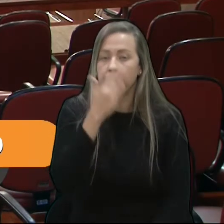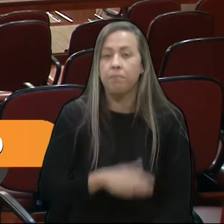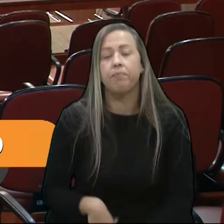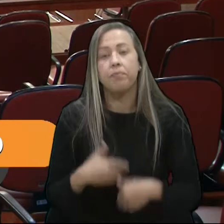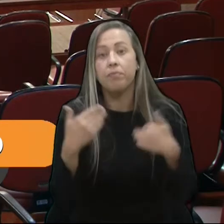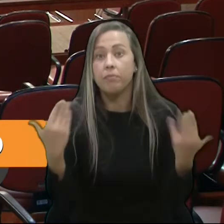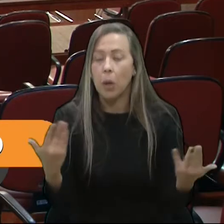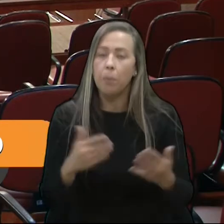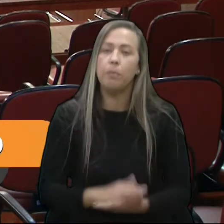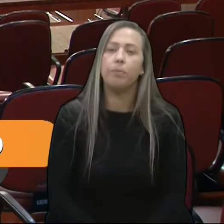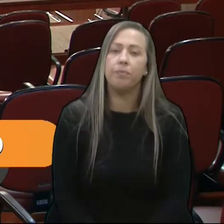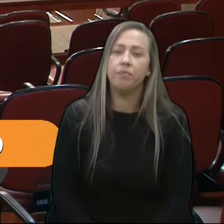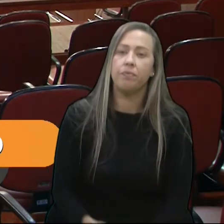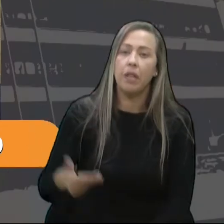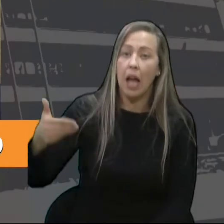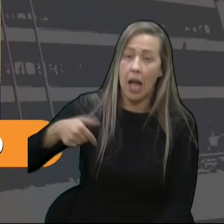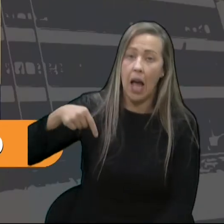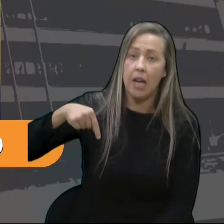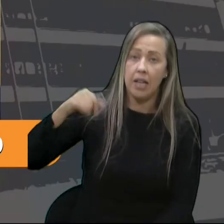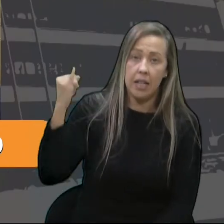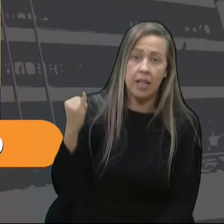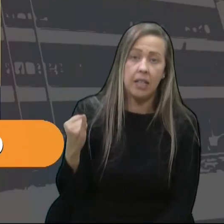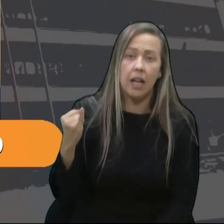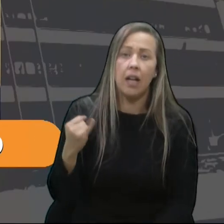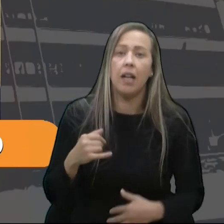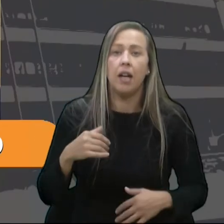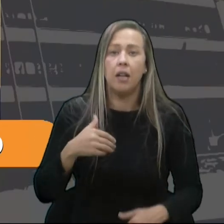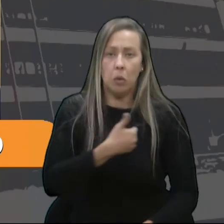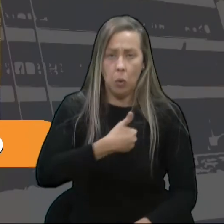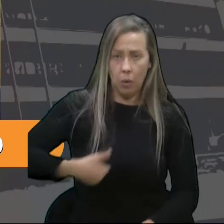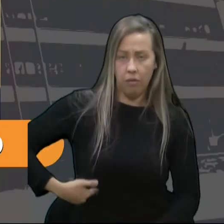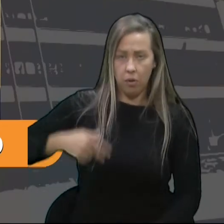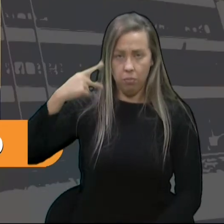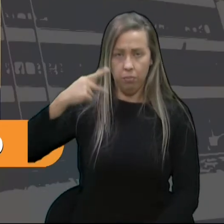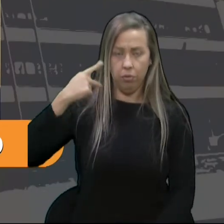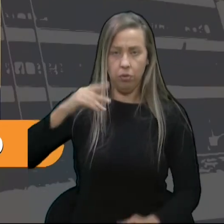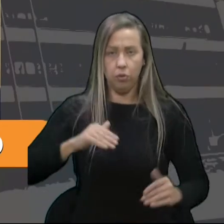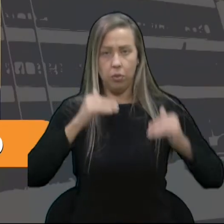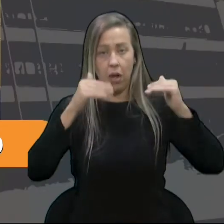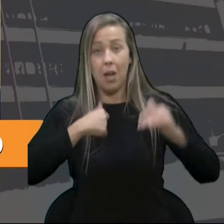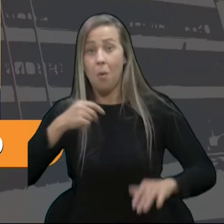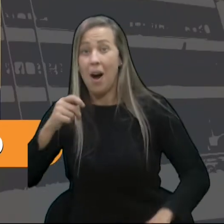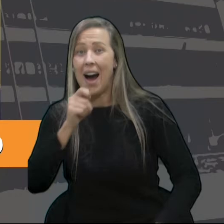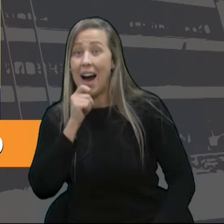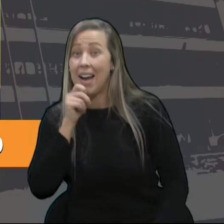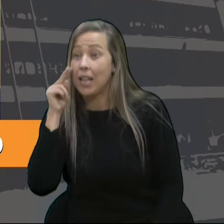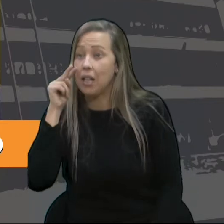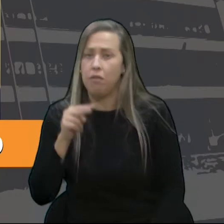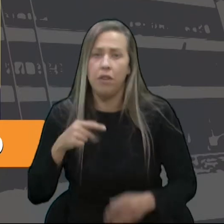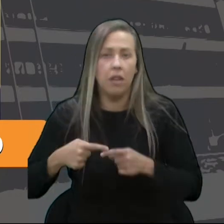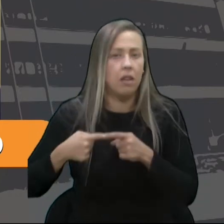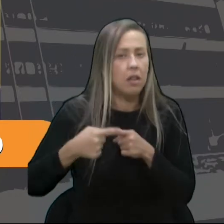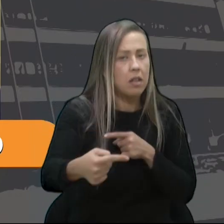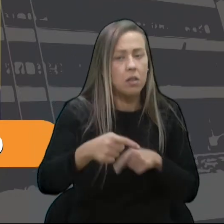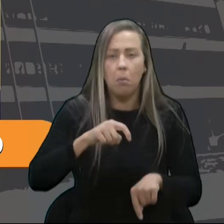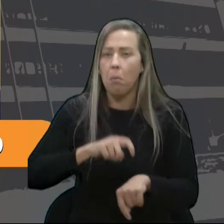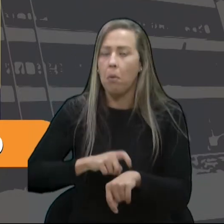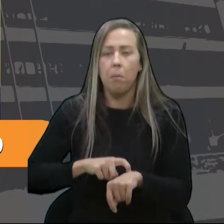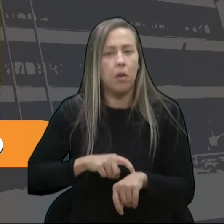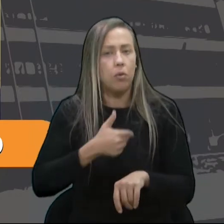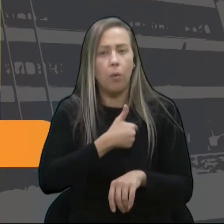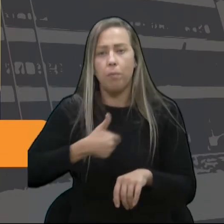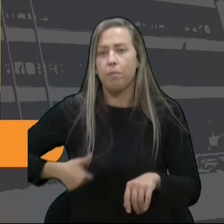Então, aqui, de certa forma, os governantes, eu não vi nesse período